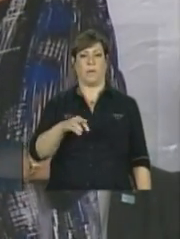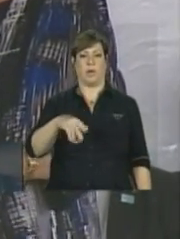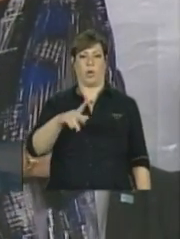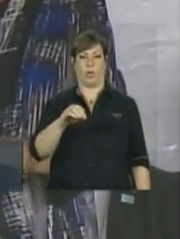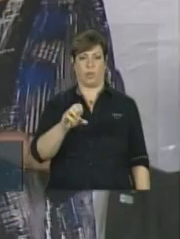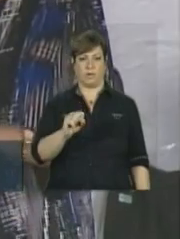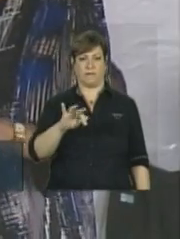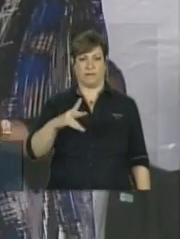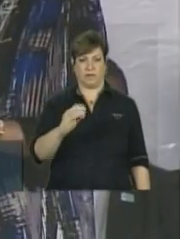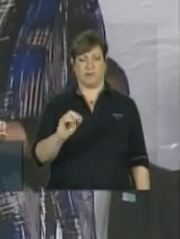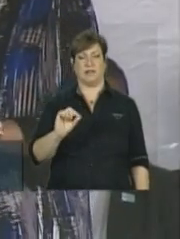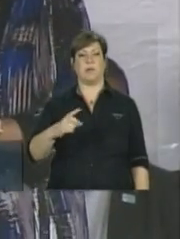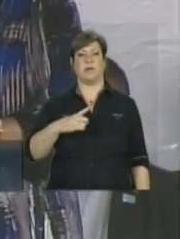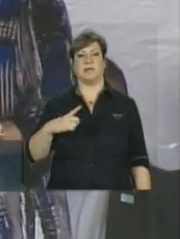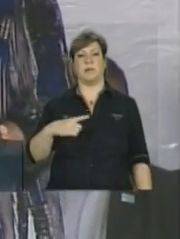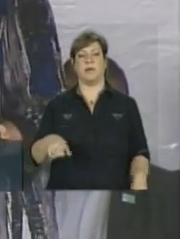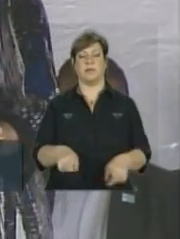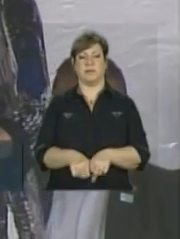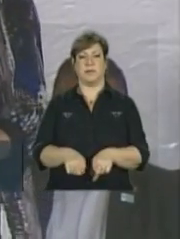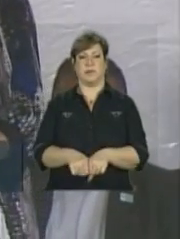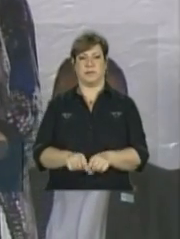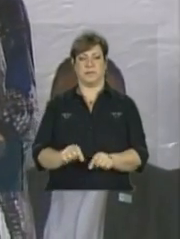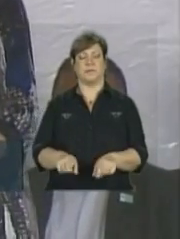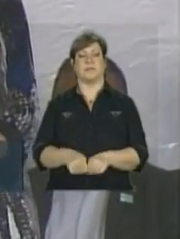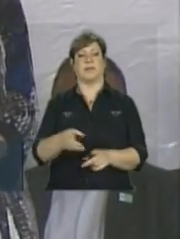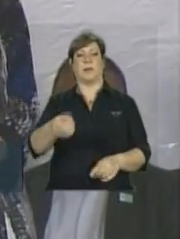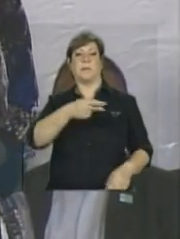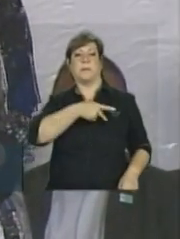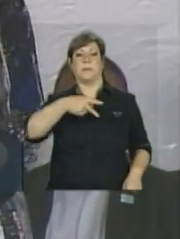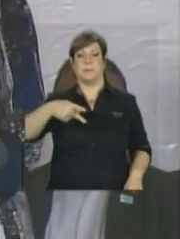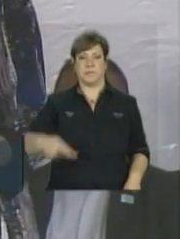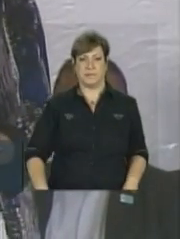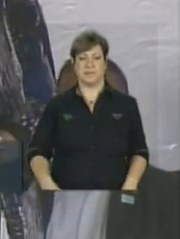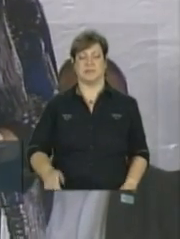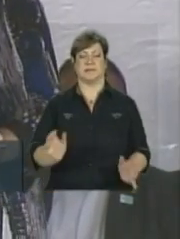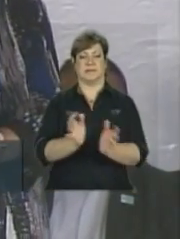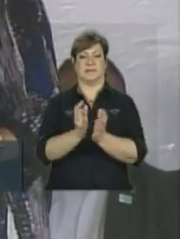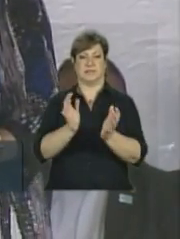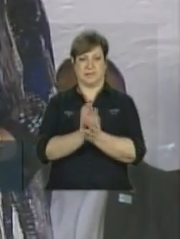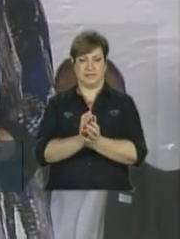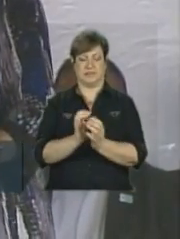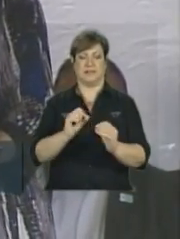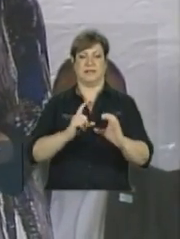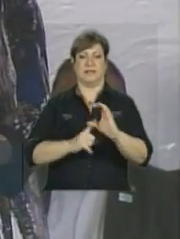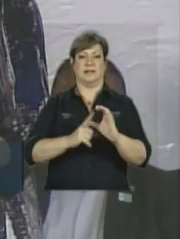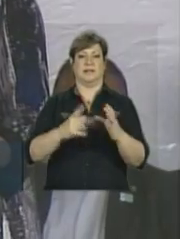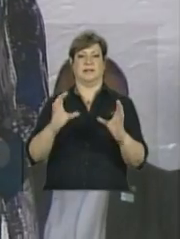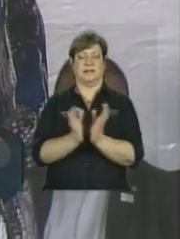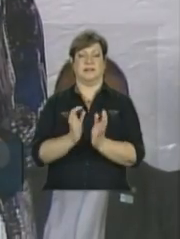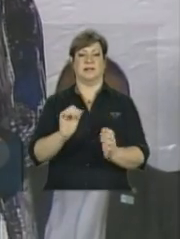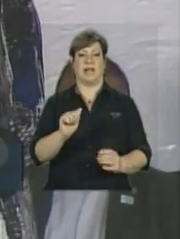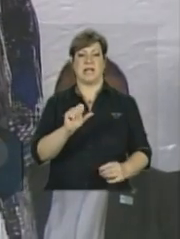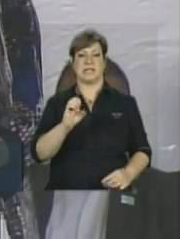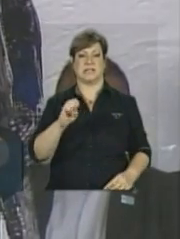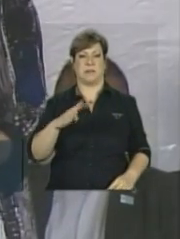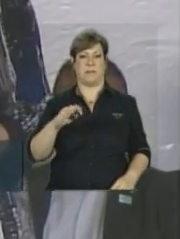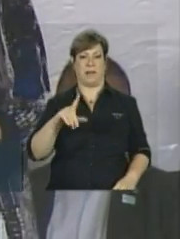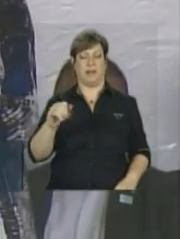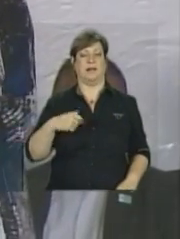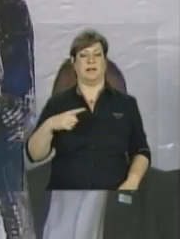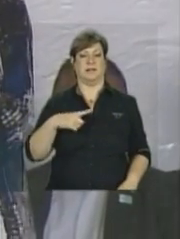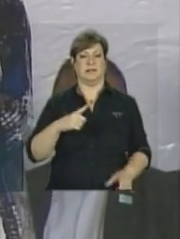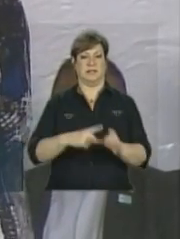Queria dirigir um cumprimento também ao presidente da Assembleia Legislativa, Roberto Cláudio,